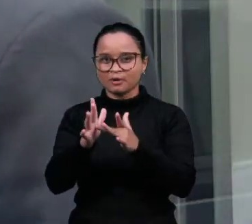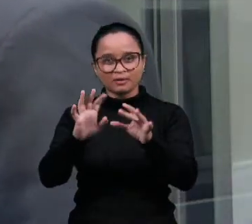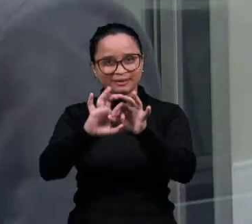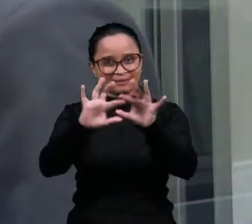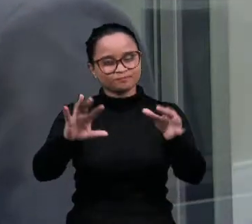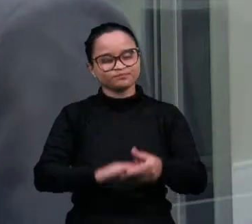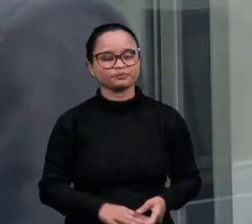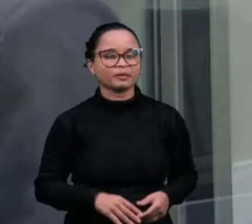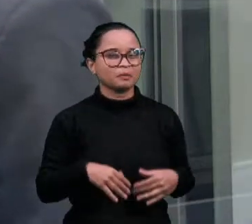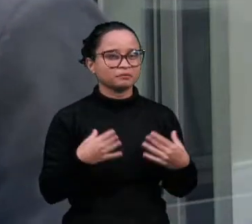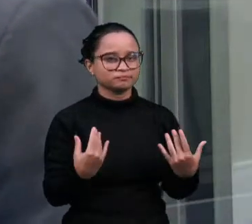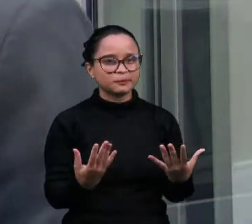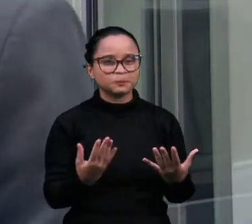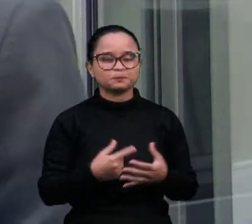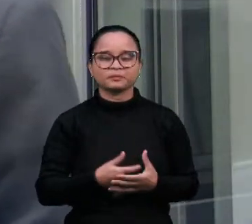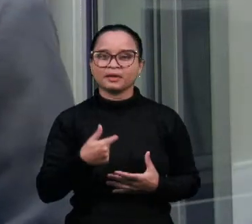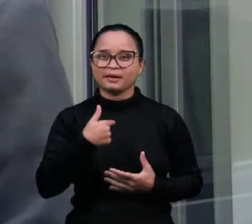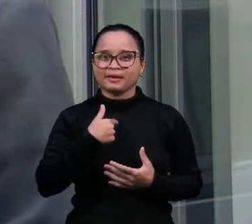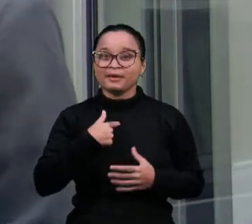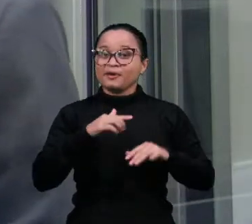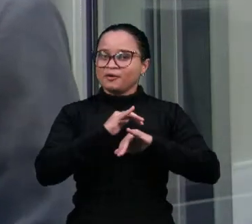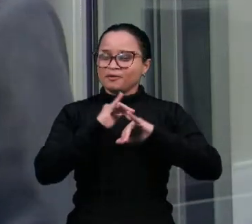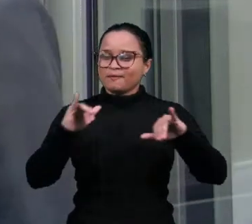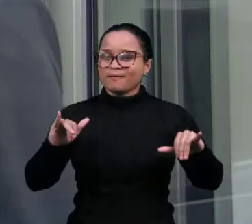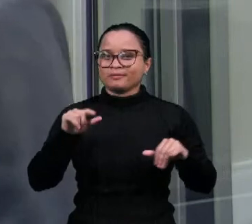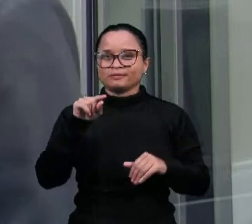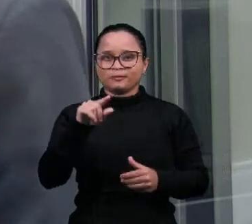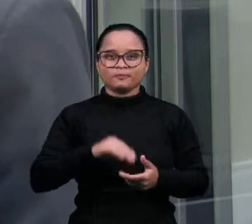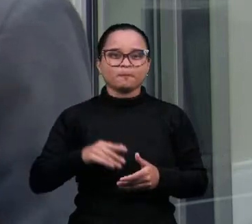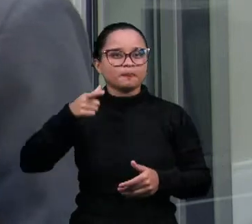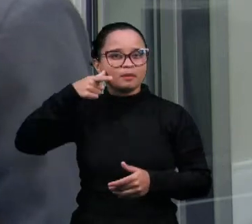Jorge, eu confesso para você que ontem,